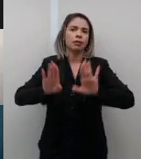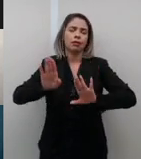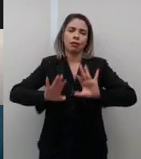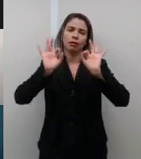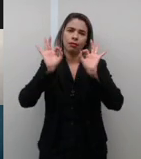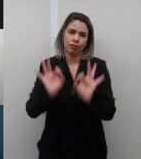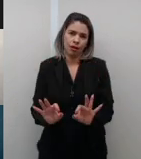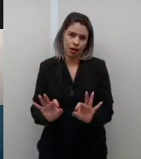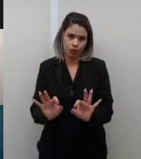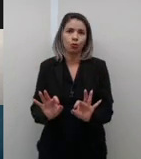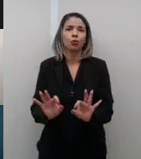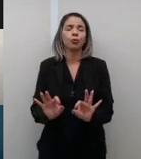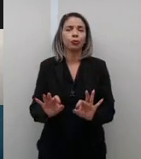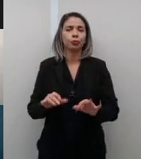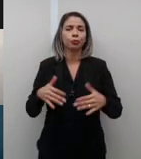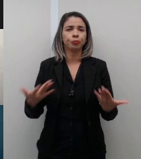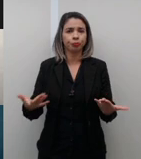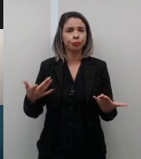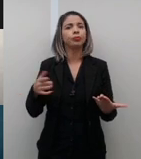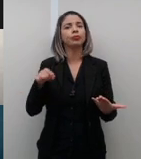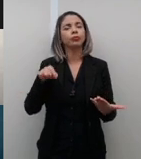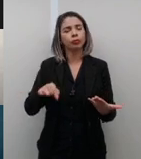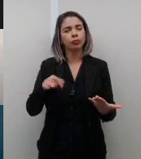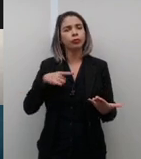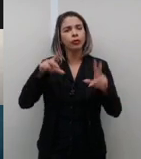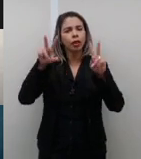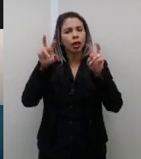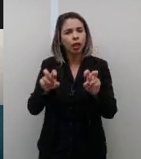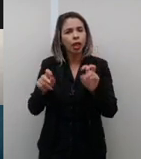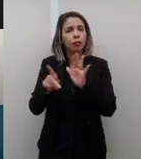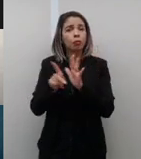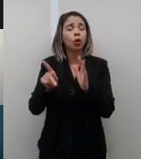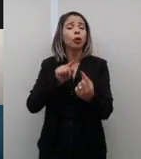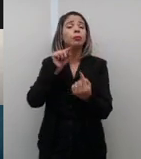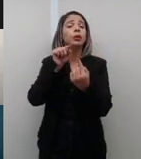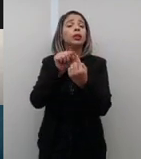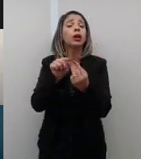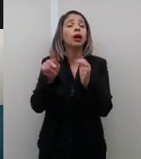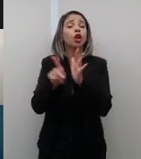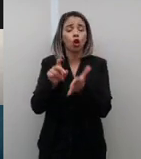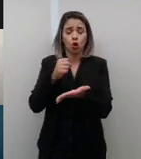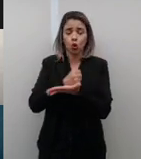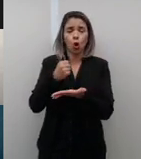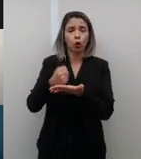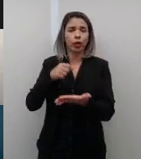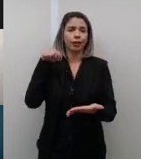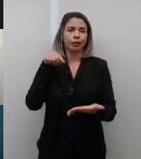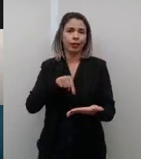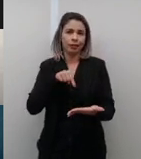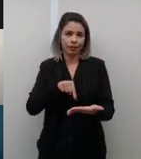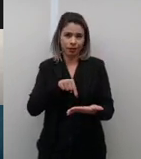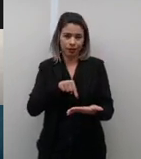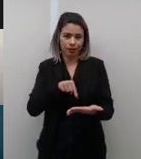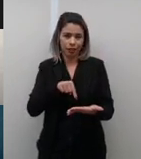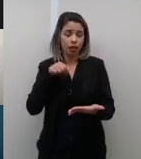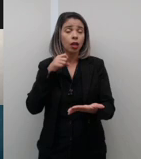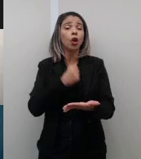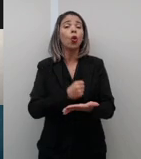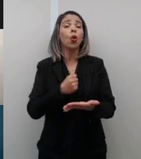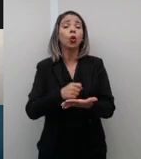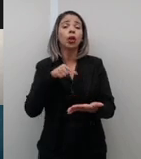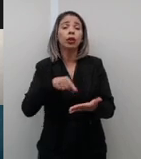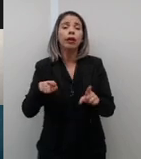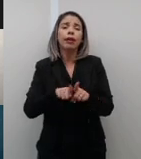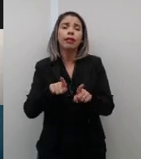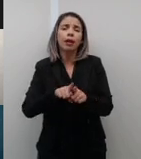licitação objeto do feito, objeto do presente feito, do contrato celebrado entre as partes, pelo contrato e aditivos contratuais